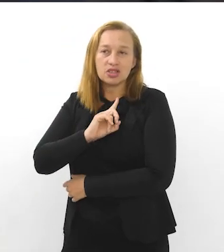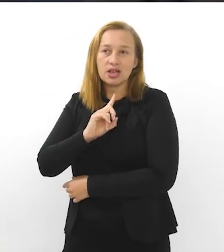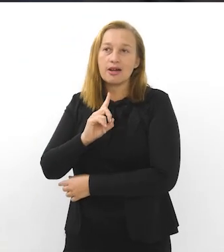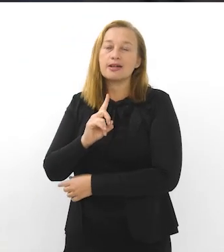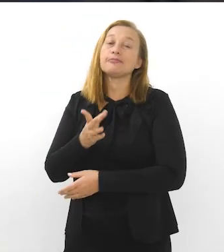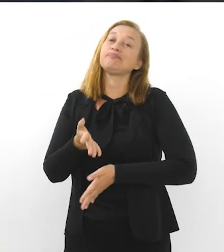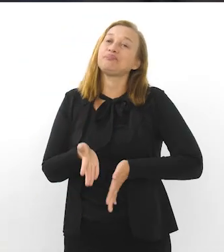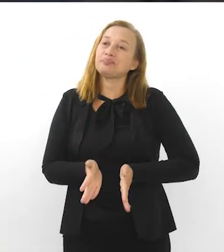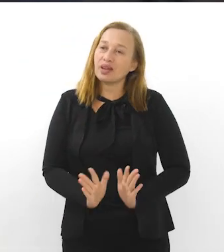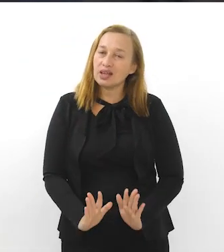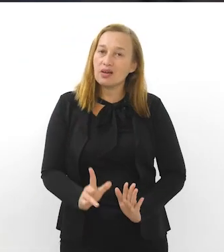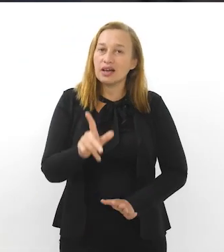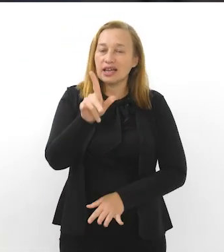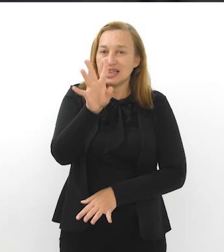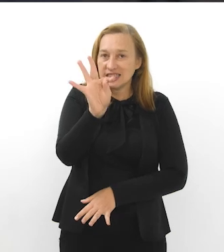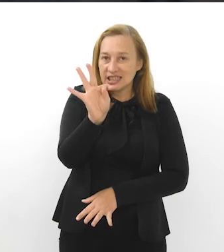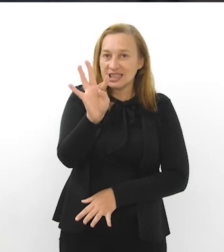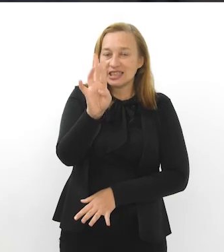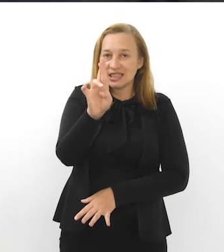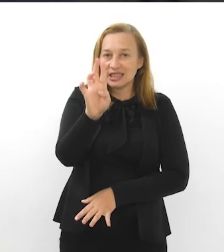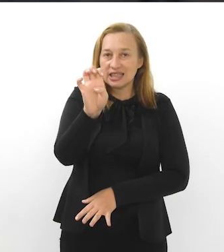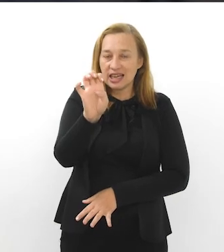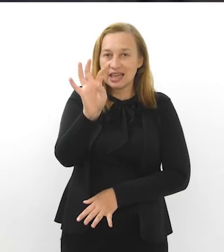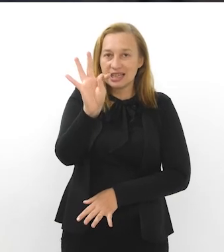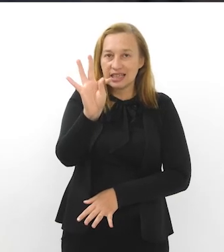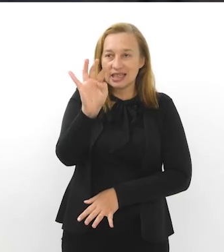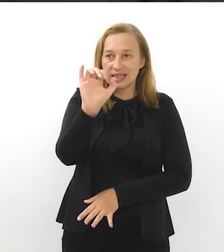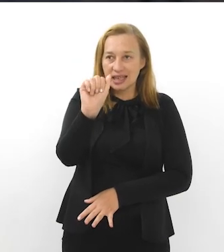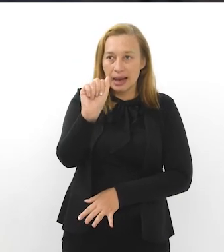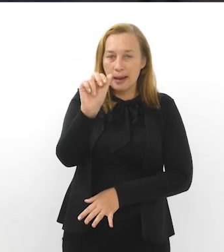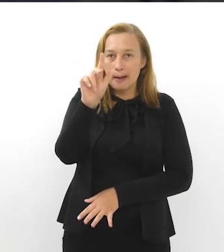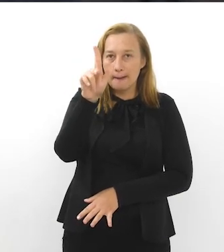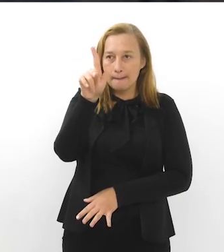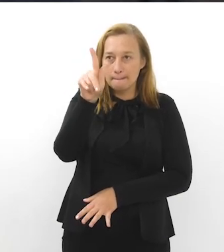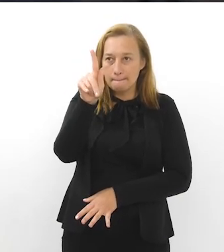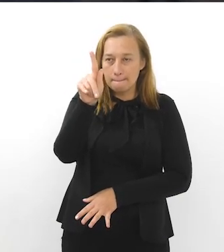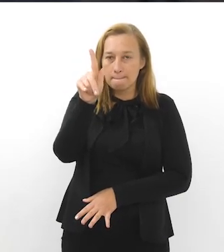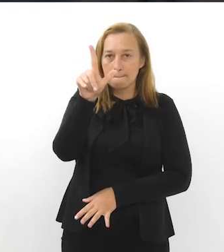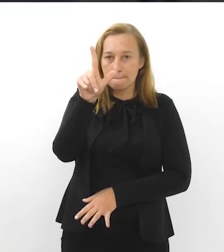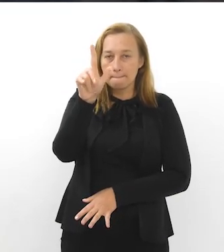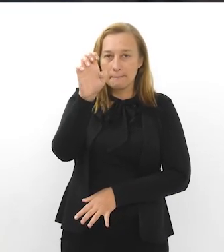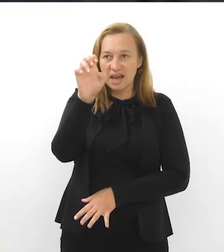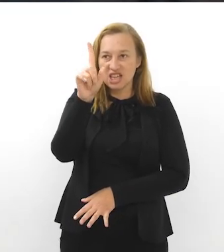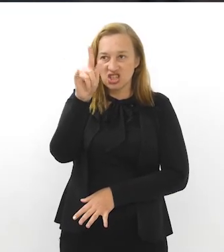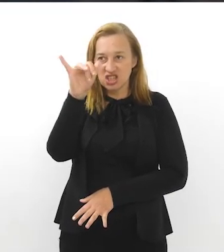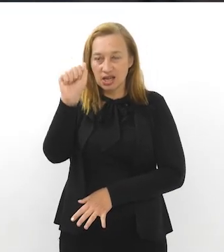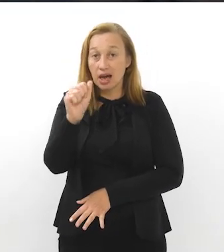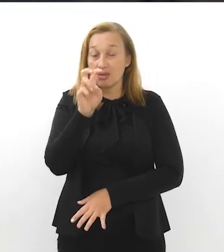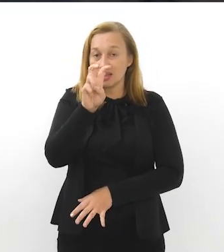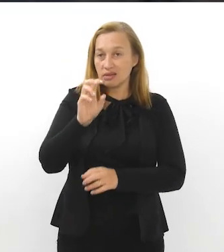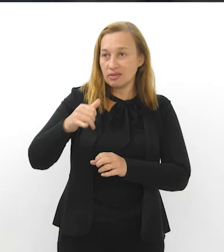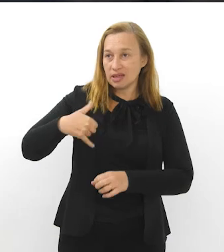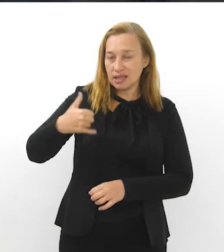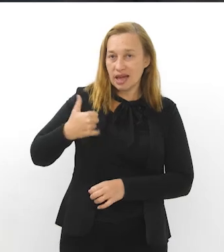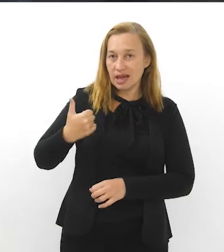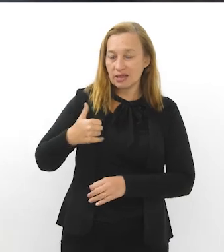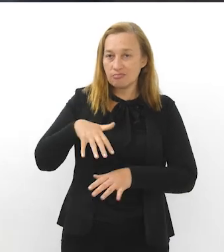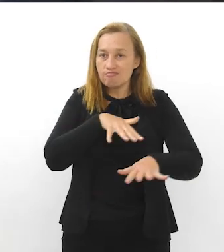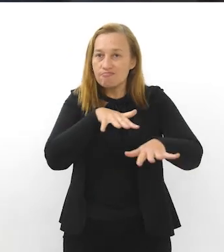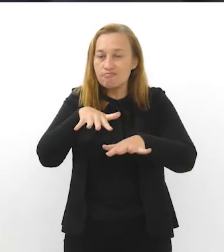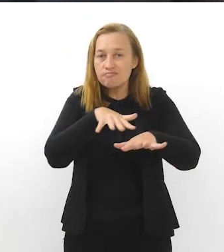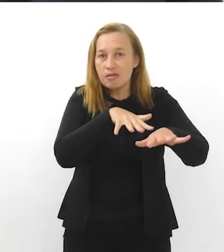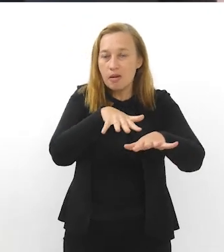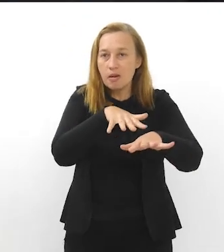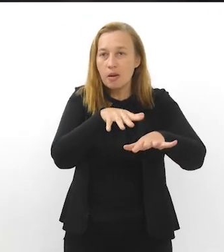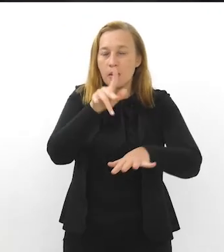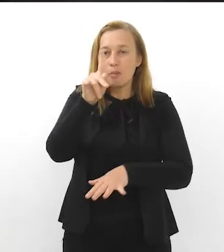nasceu tetraplégica. Sua trajetória de superação começou aos 5 anos de idade, no meio de uma procissão. Maria